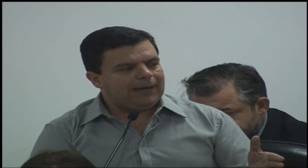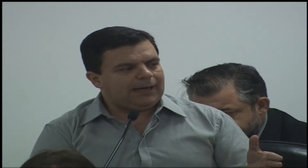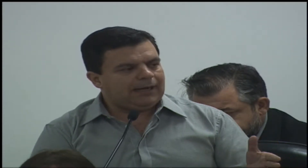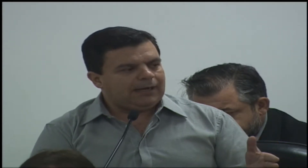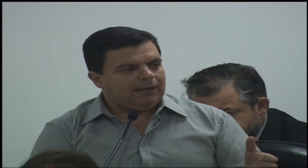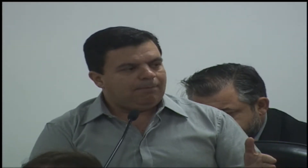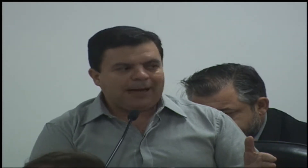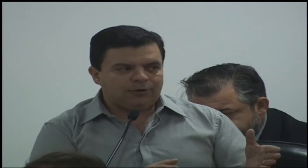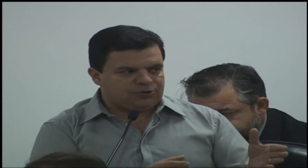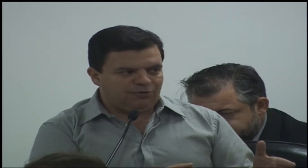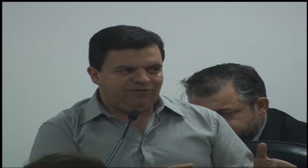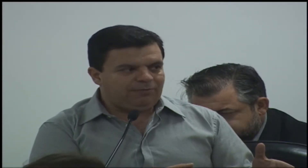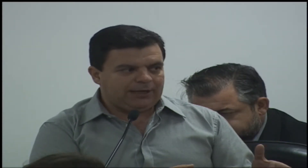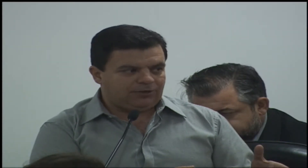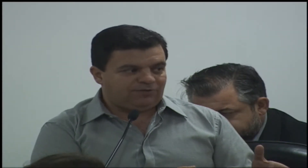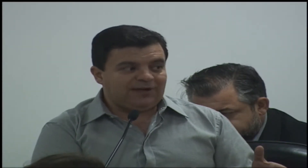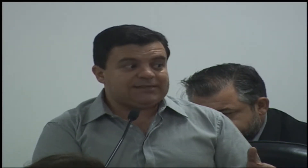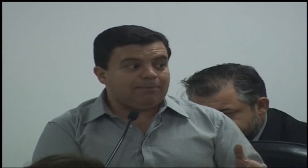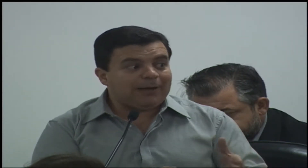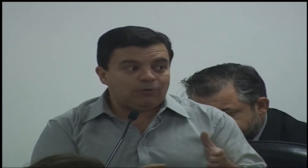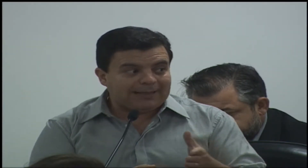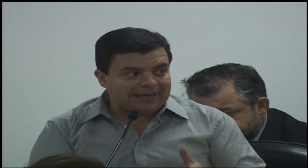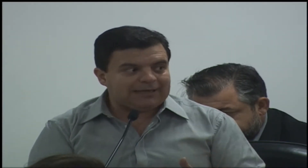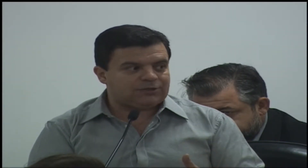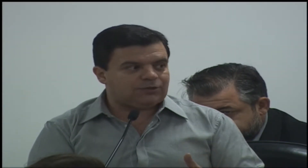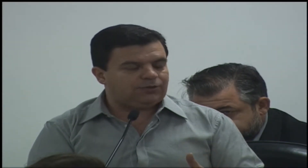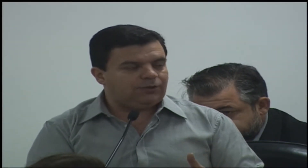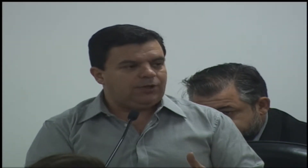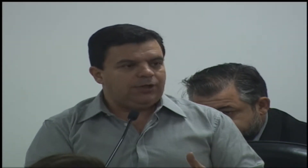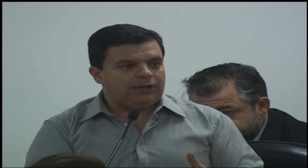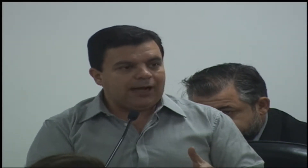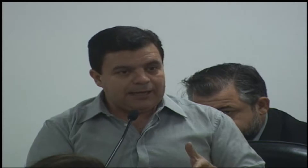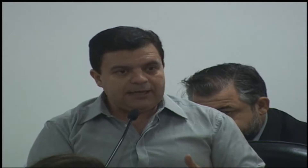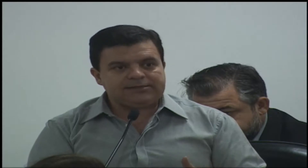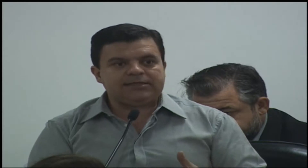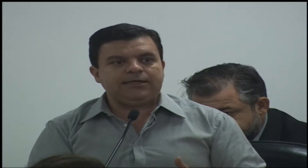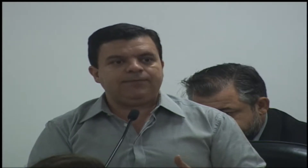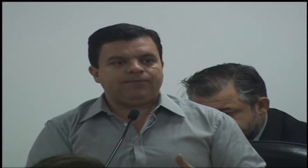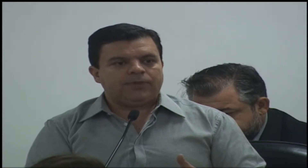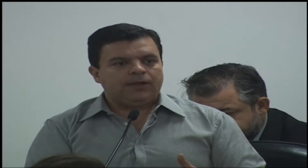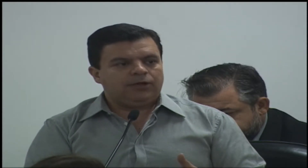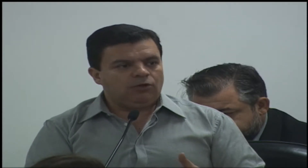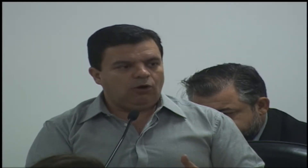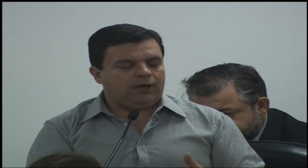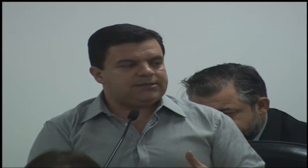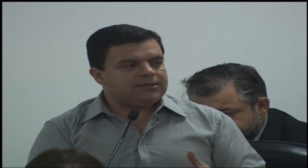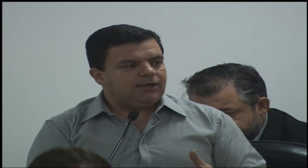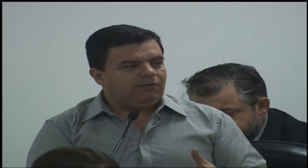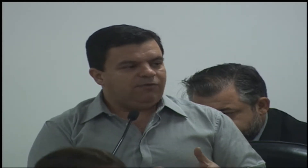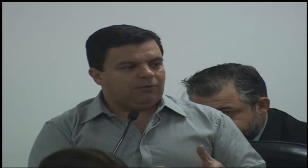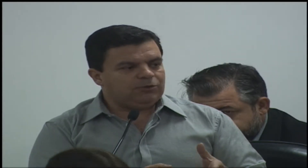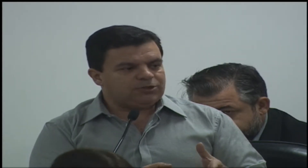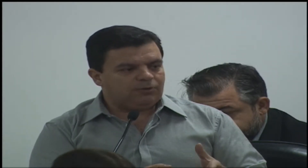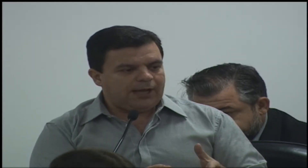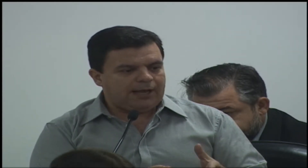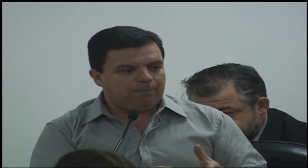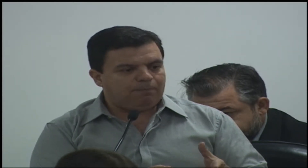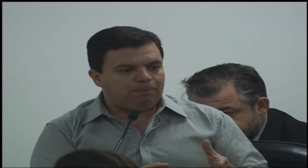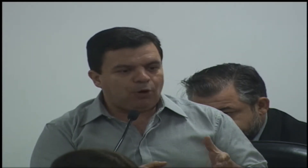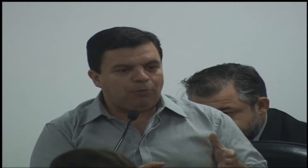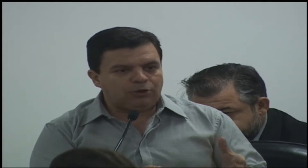realmente é uma conversa franca e clara para com os movimentos,